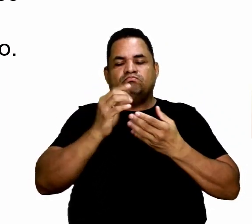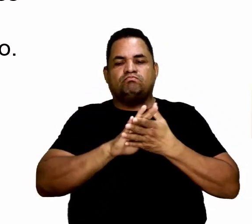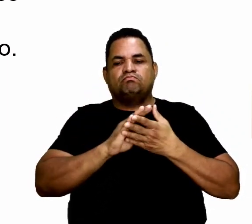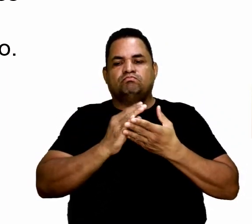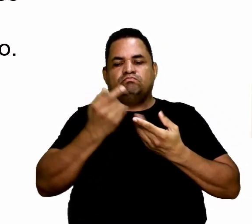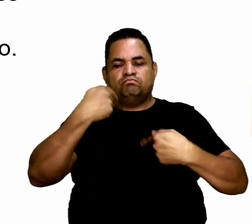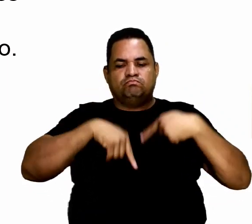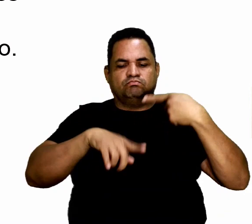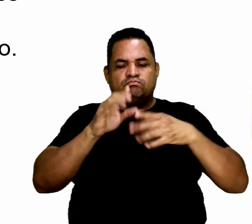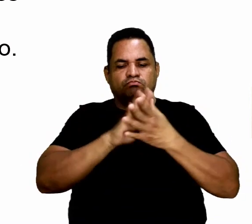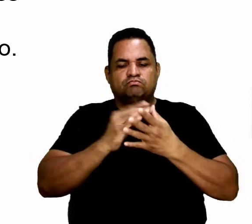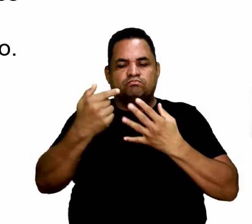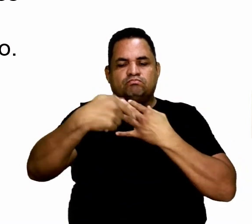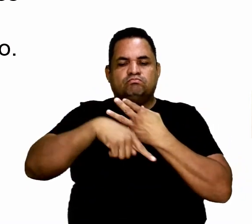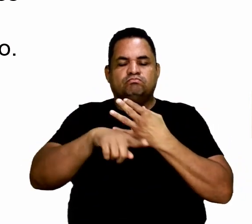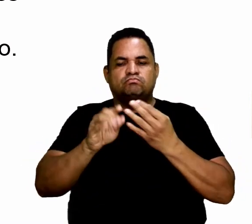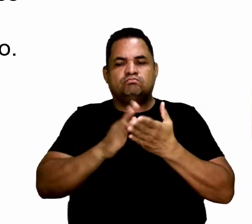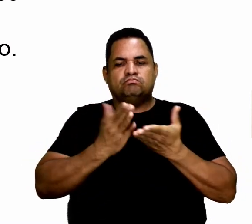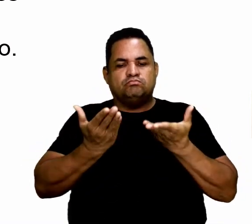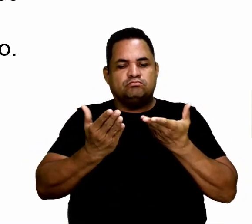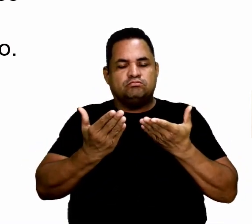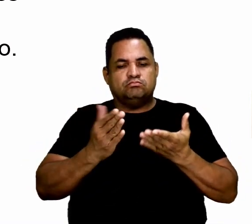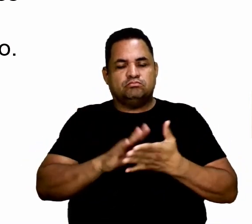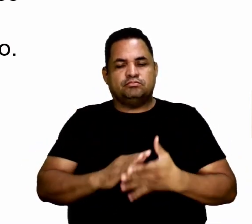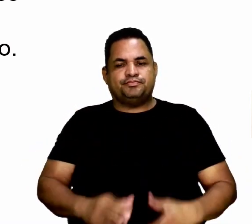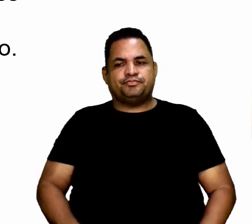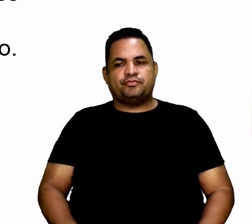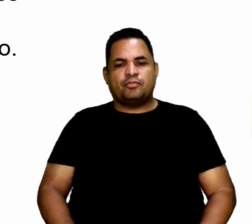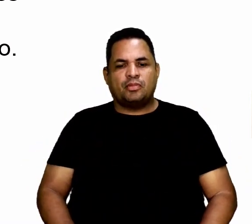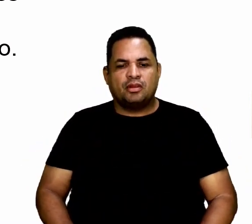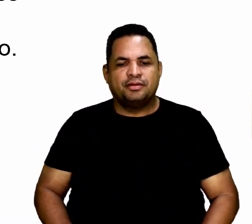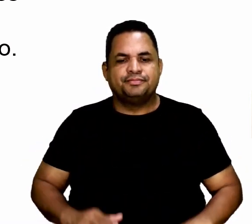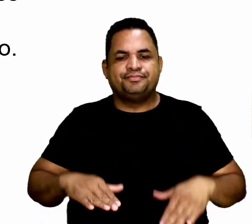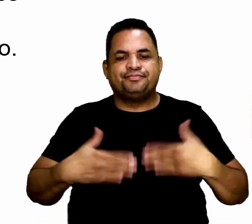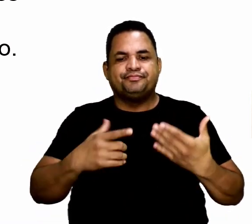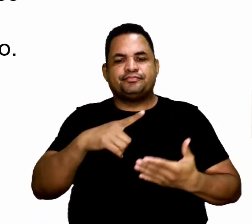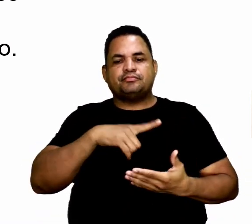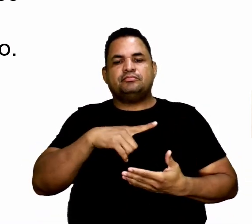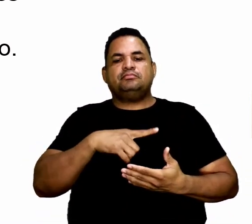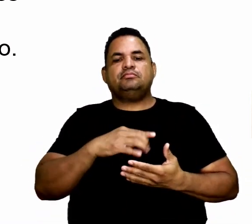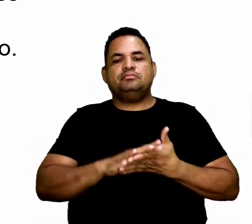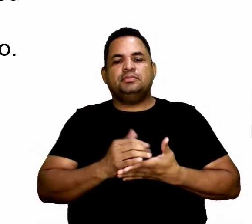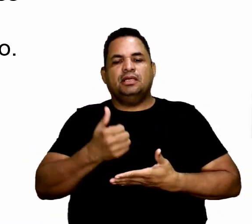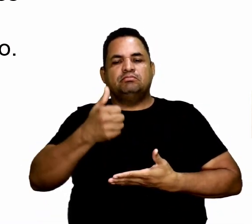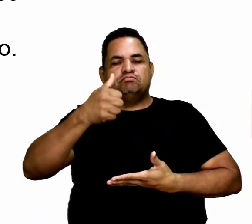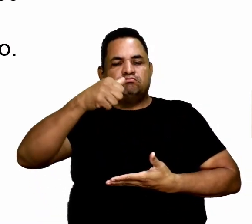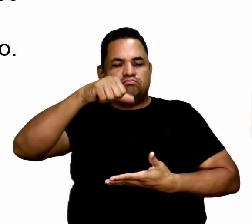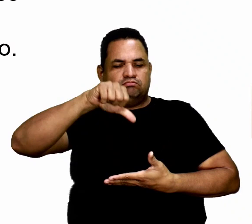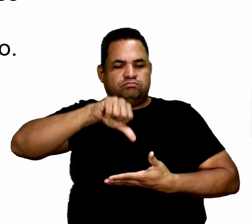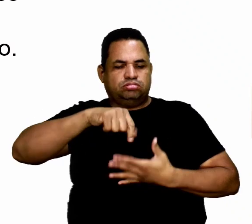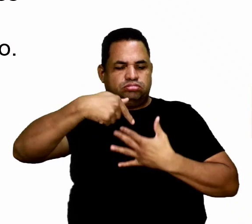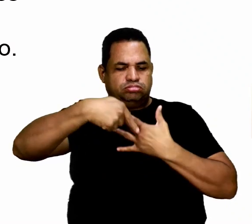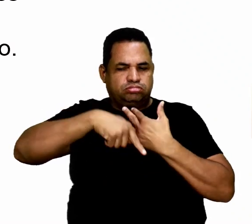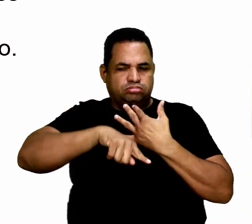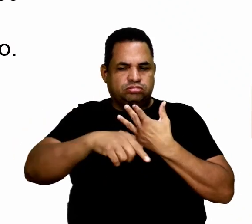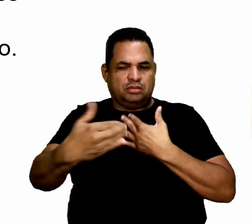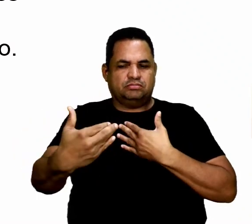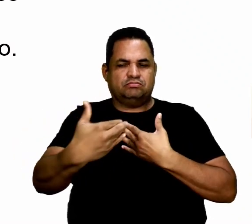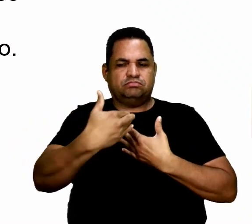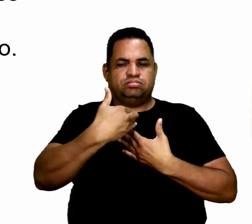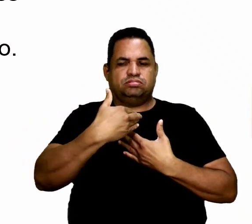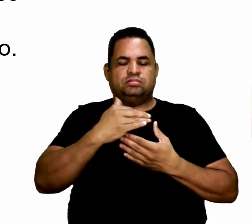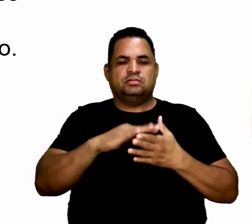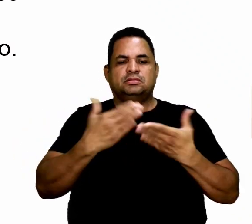está compatível com quem está tentando infectar. Né? Quando você tem uma baixa de imunidade, a infecção consegue te pegar. Enquanto isso, você